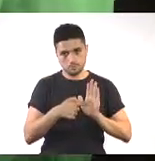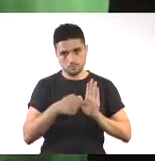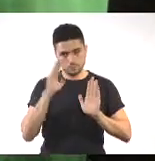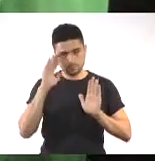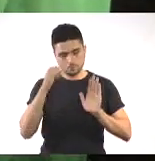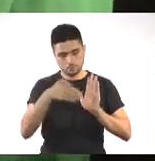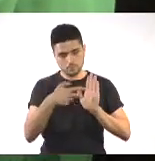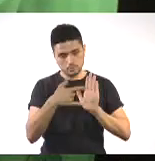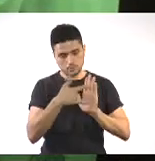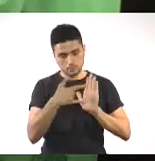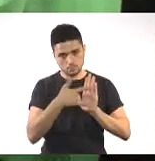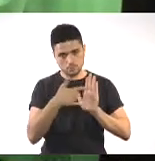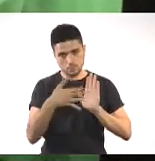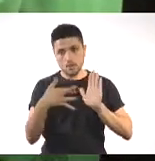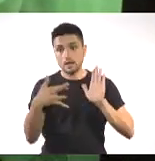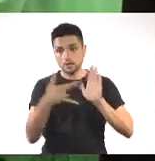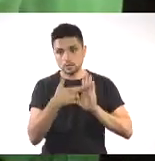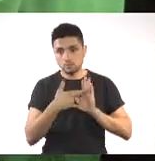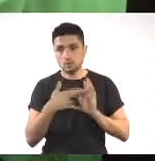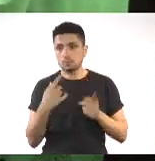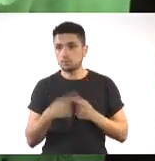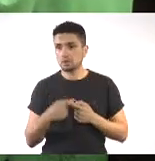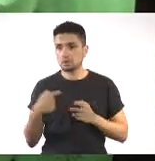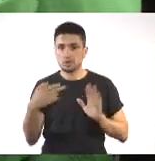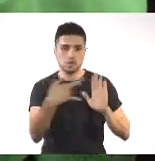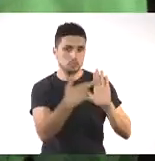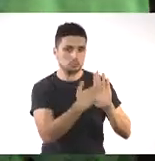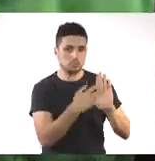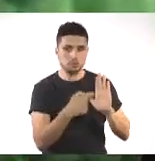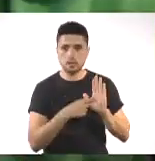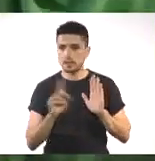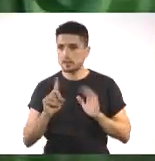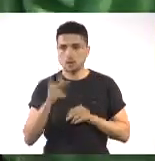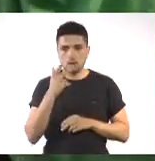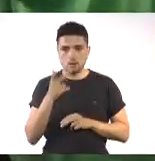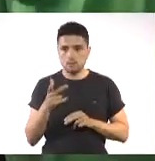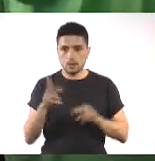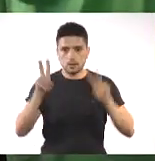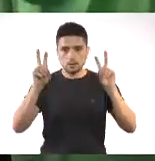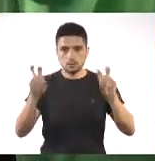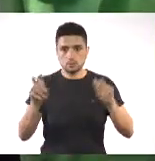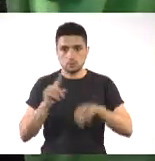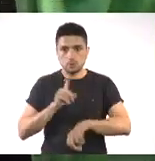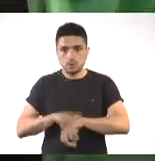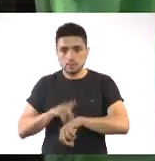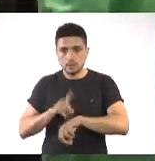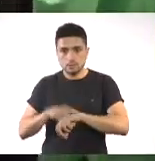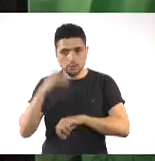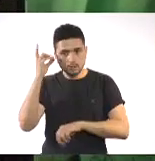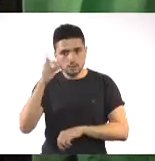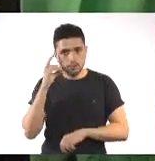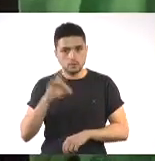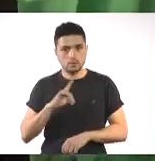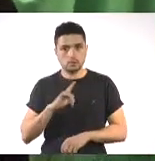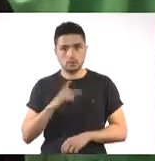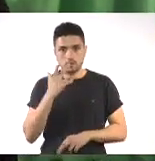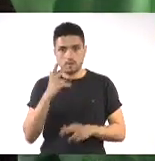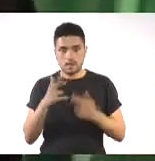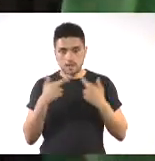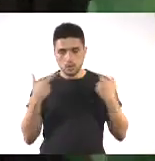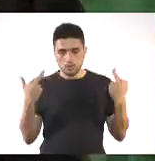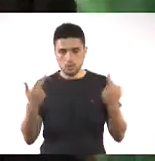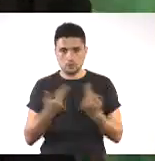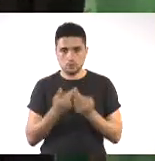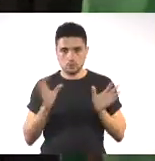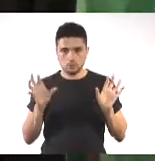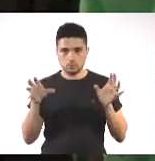o regimento interno não diz o tempo que um deputado tem durante a reunião da